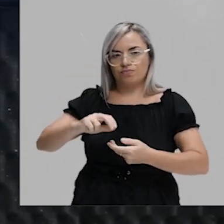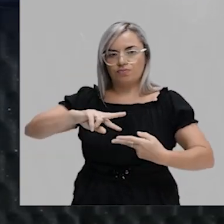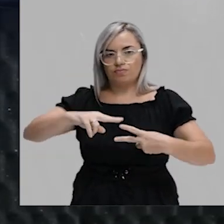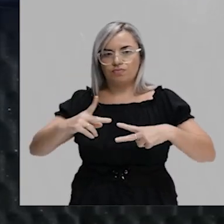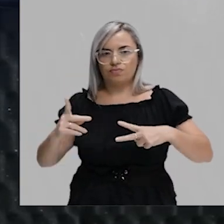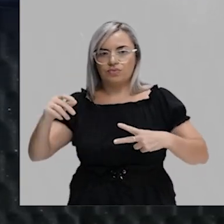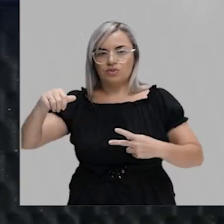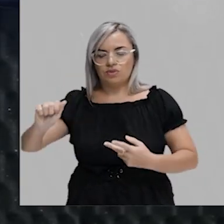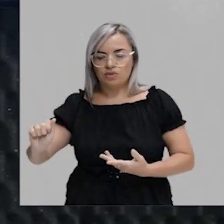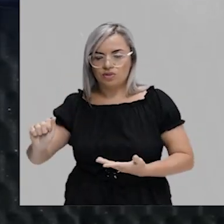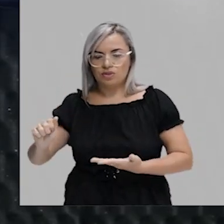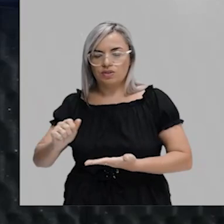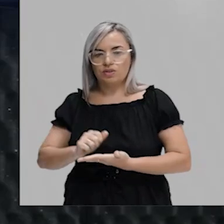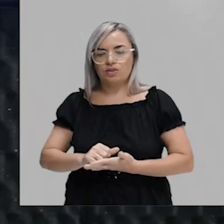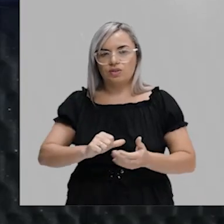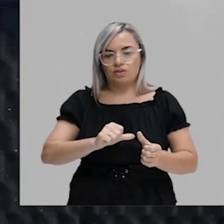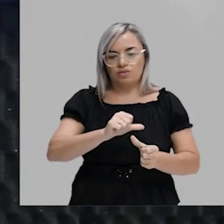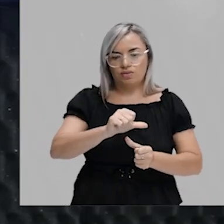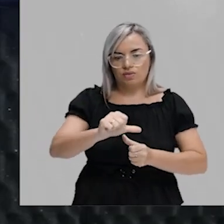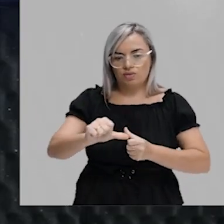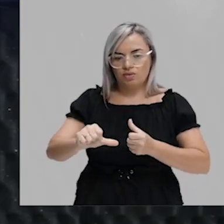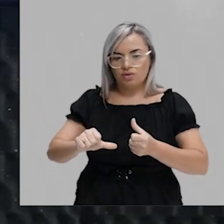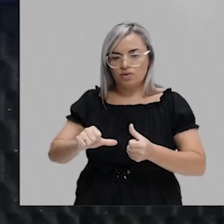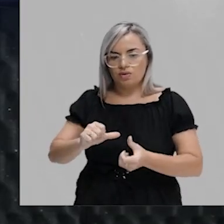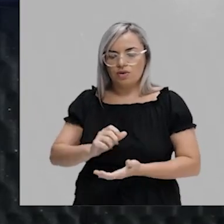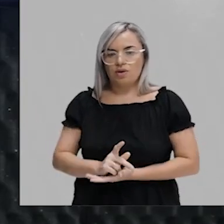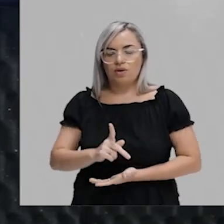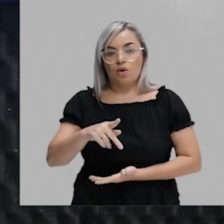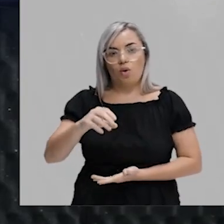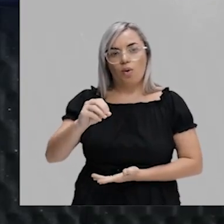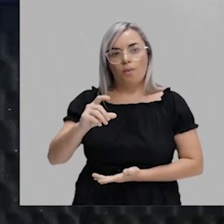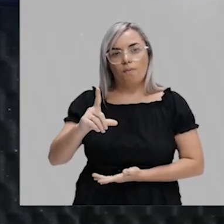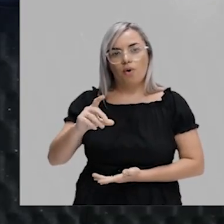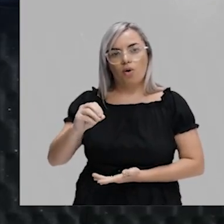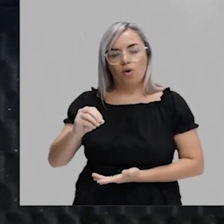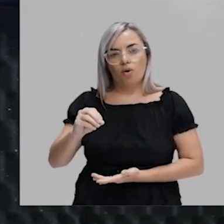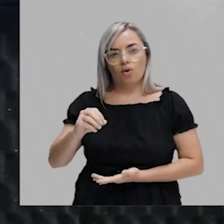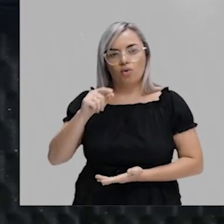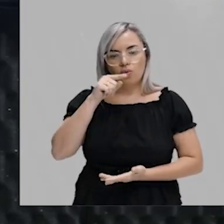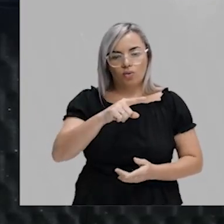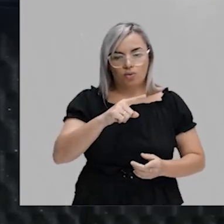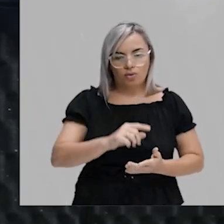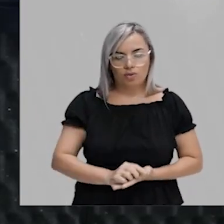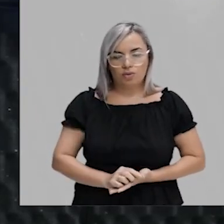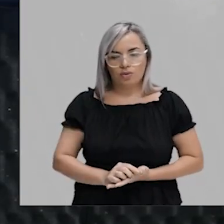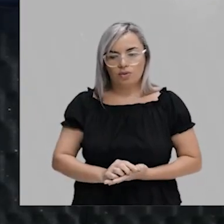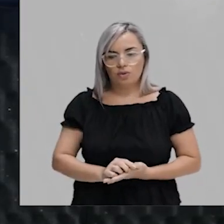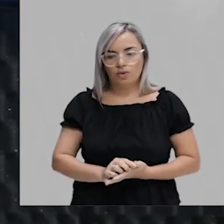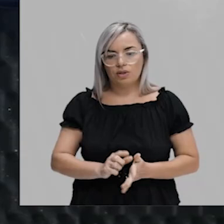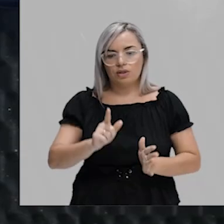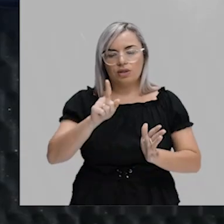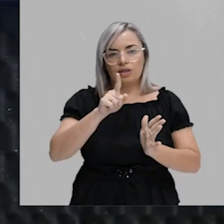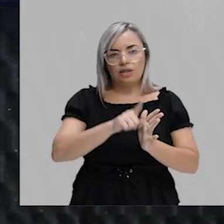ele migre. Ele vai migrar do polo negativo para o polo positivo, porque a molécula de DNA ela tem uma